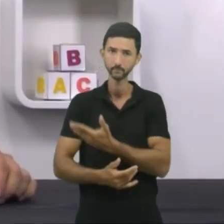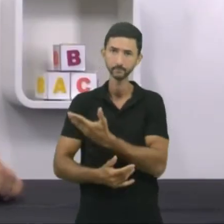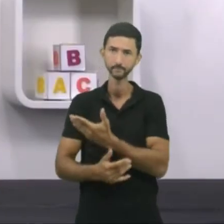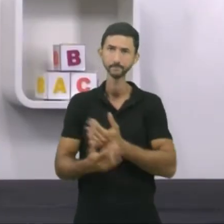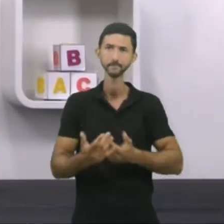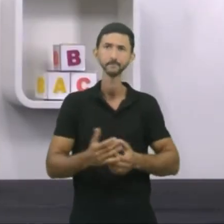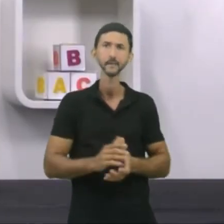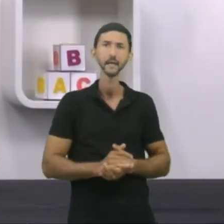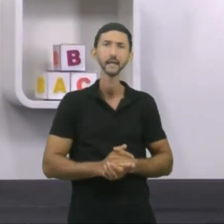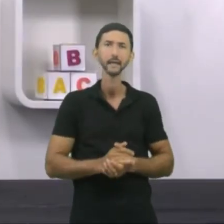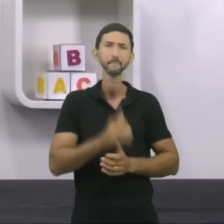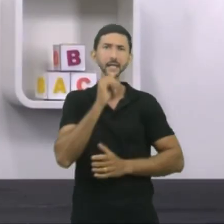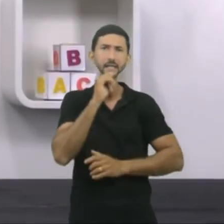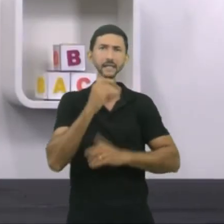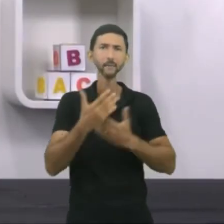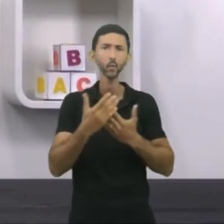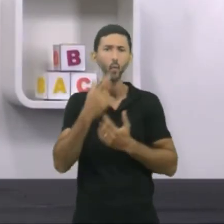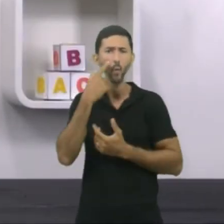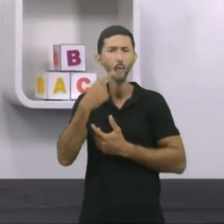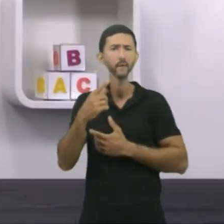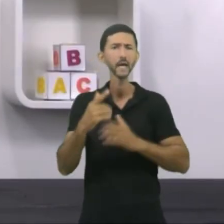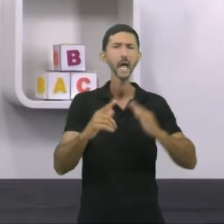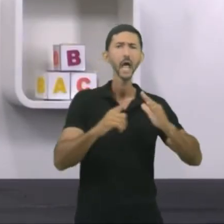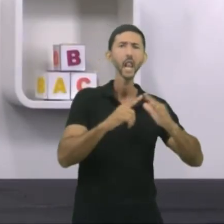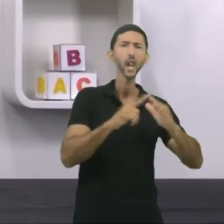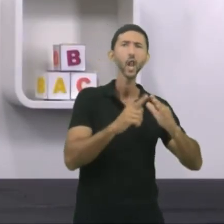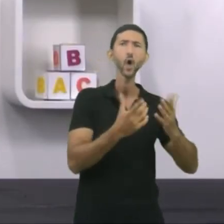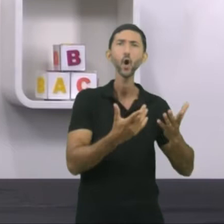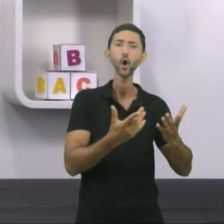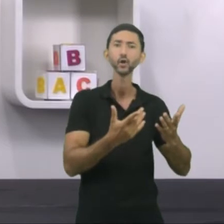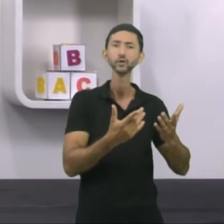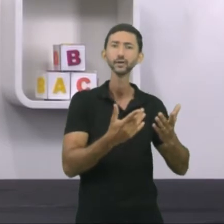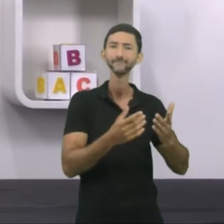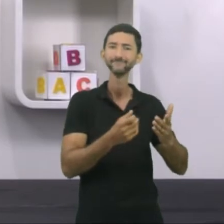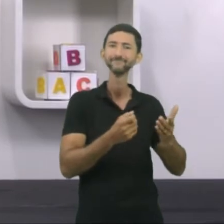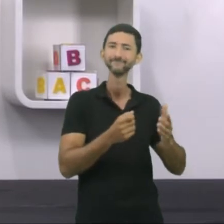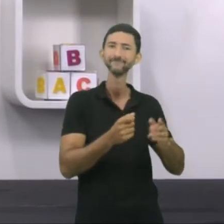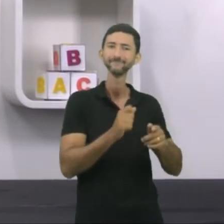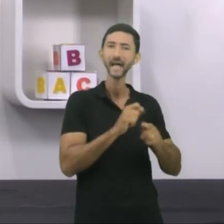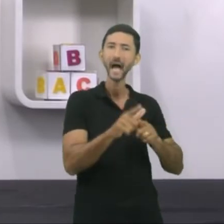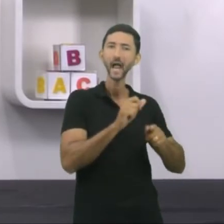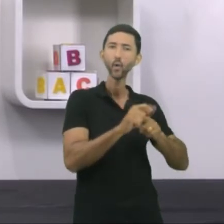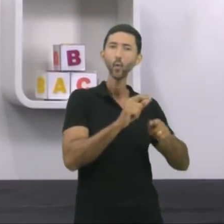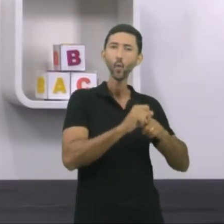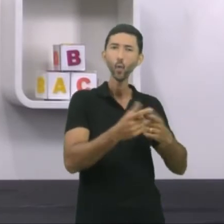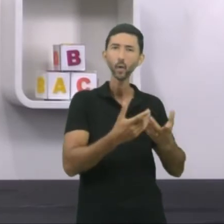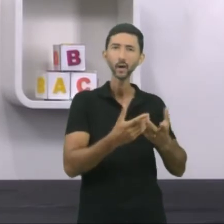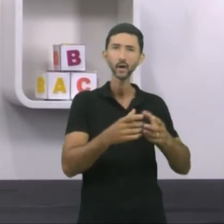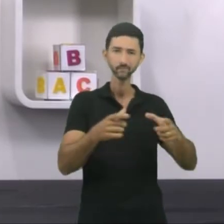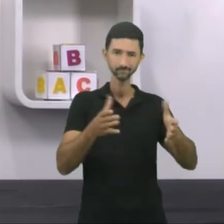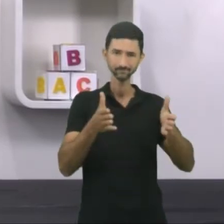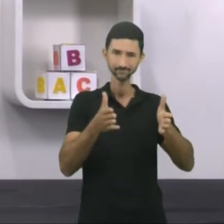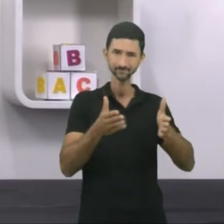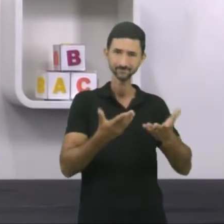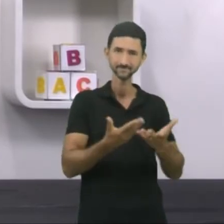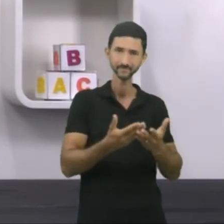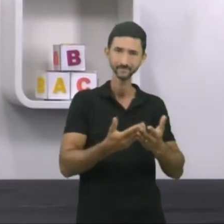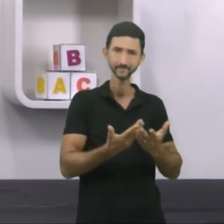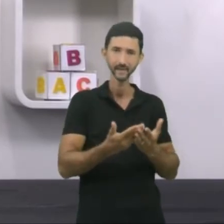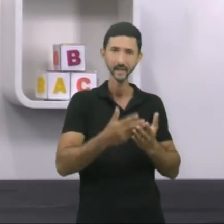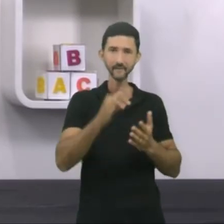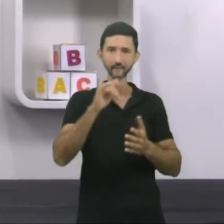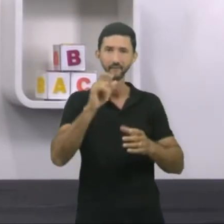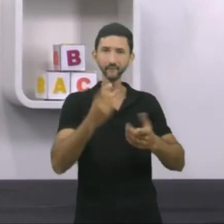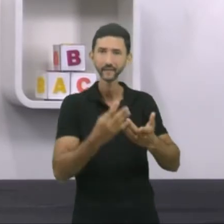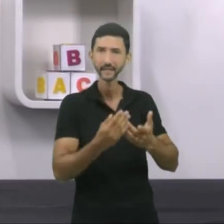atrás, nós íamos em lojas alugar fita cassete para assistir filmes em casa. Depois veio